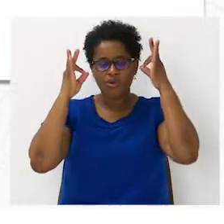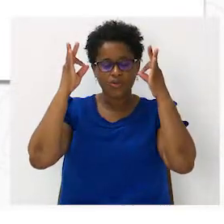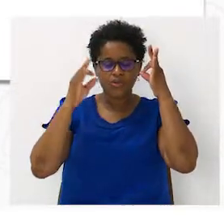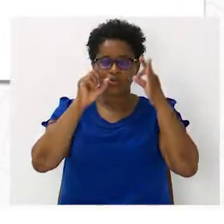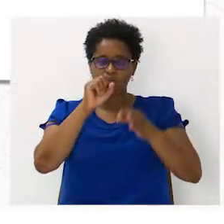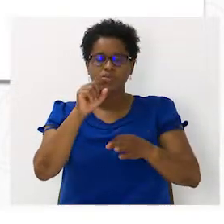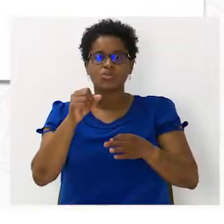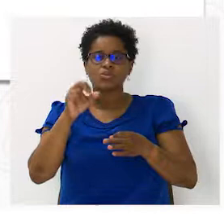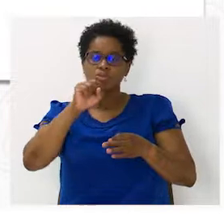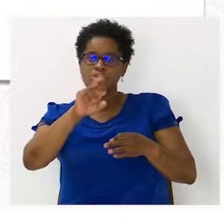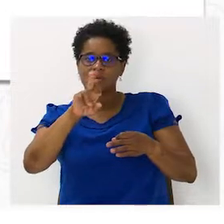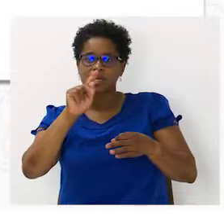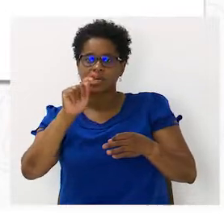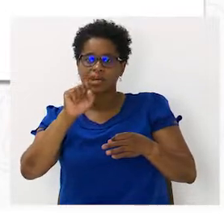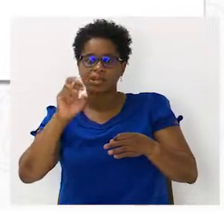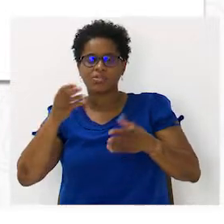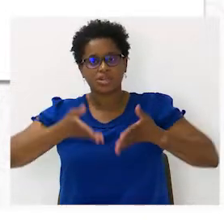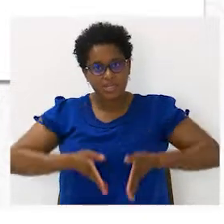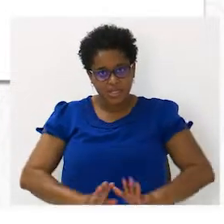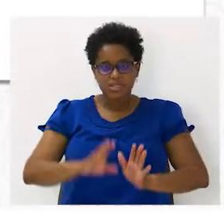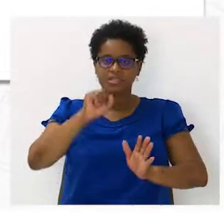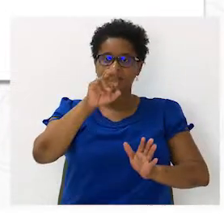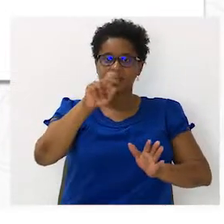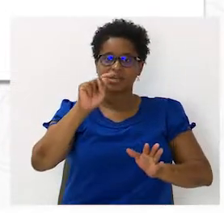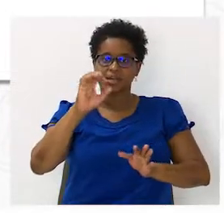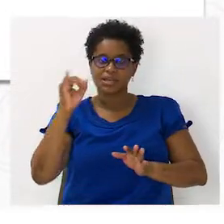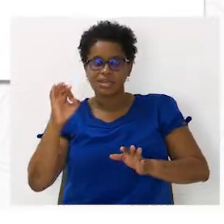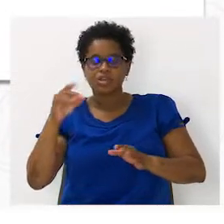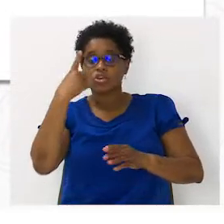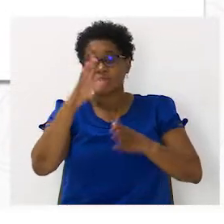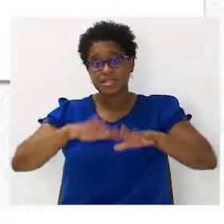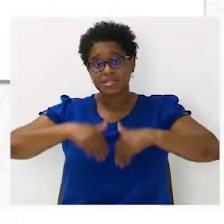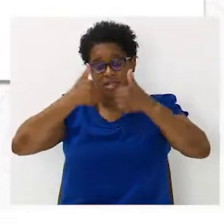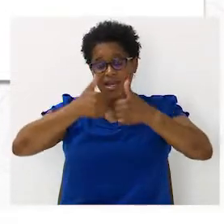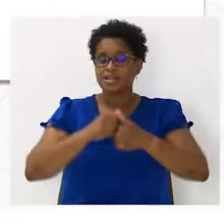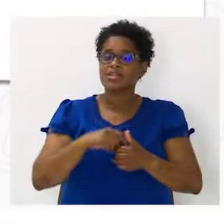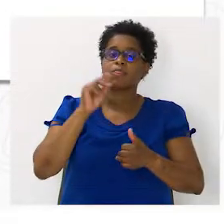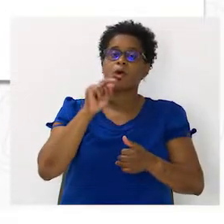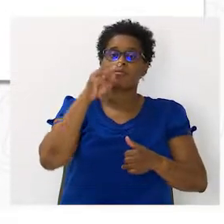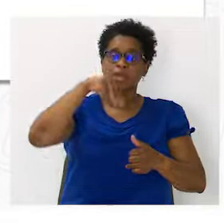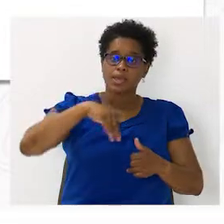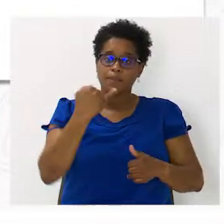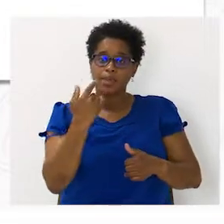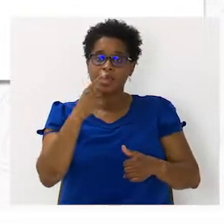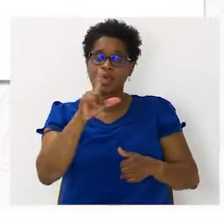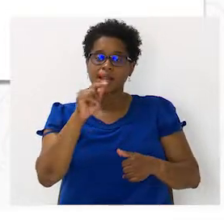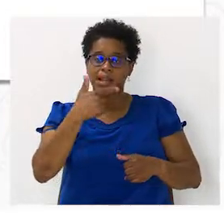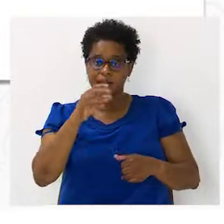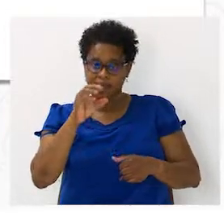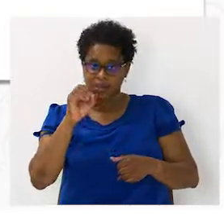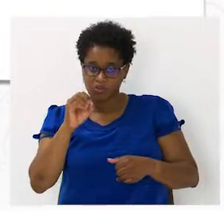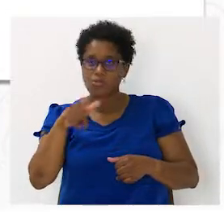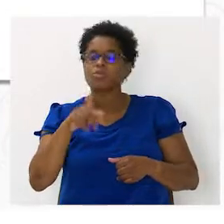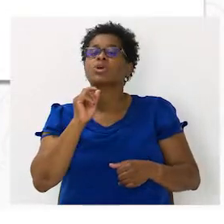Chama-se Tales de Mileto, numa cidade chamada Mileto, por isso ele é chamado de Tales de Mileto, e afirma